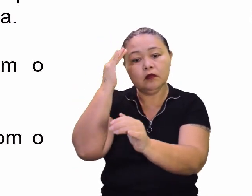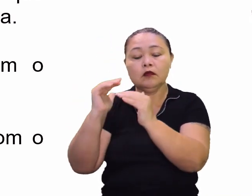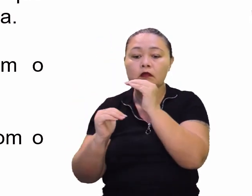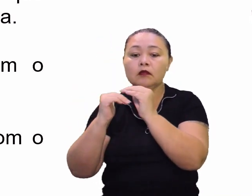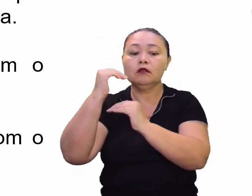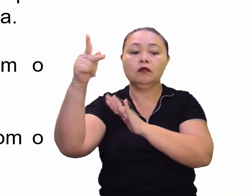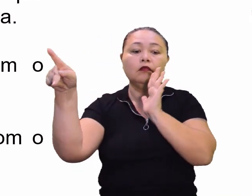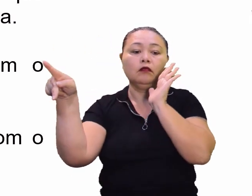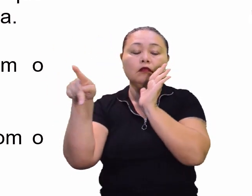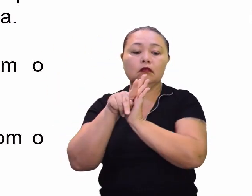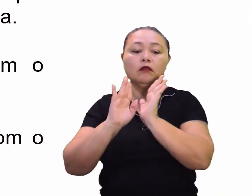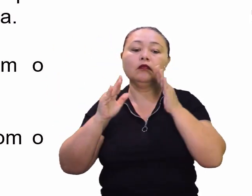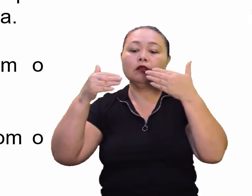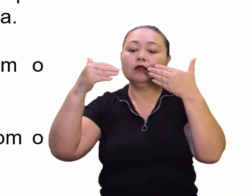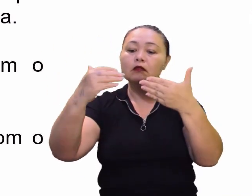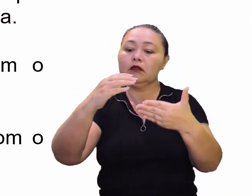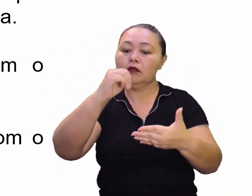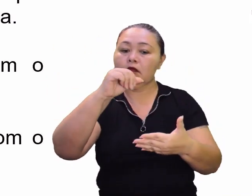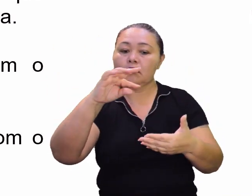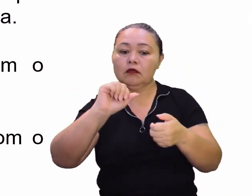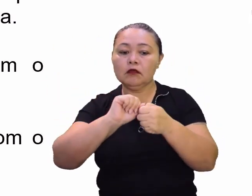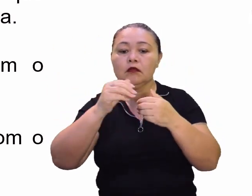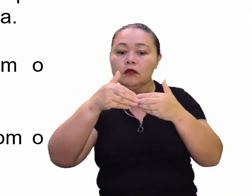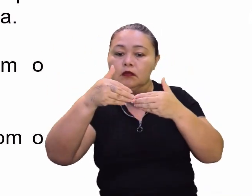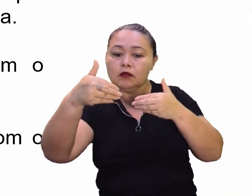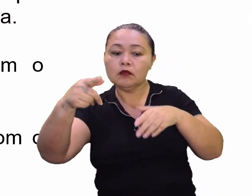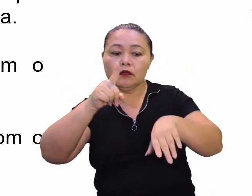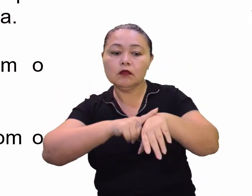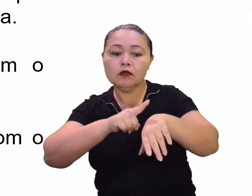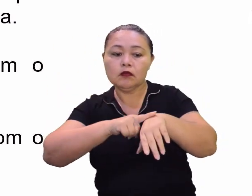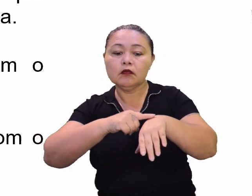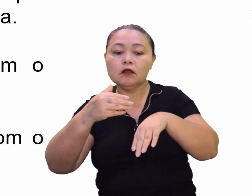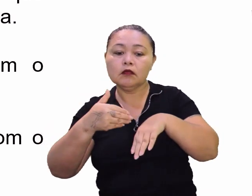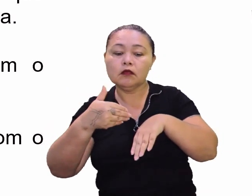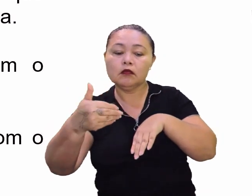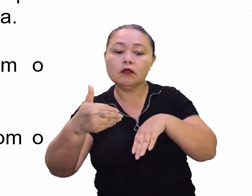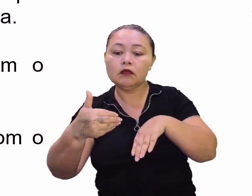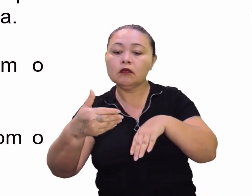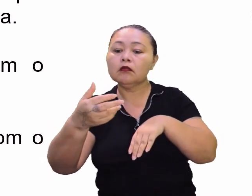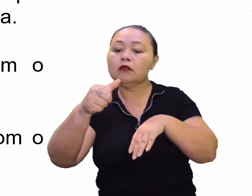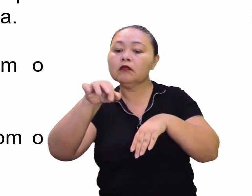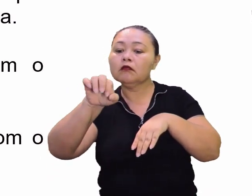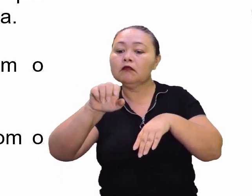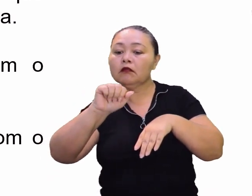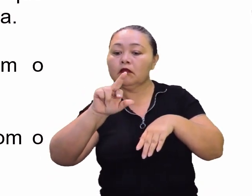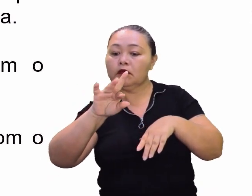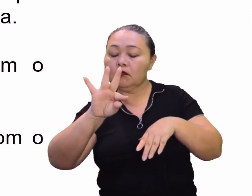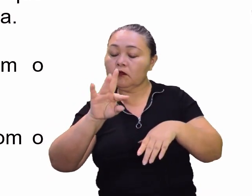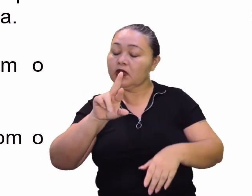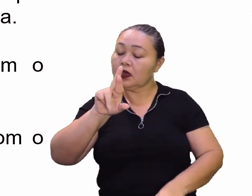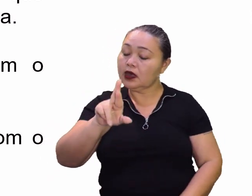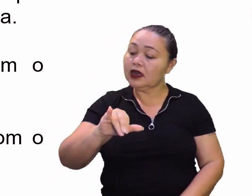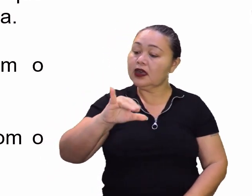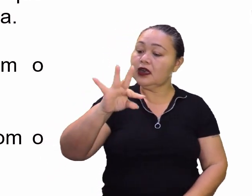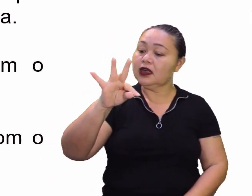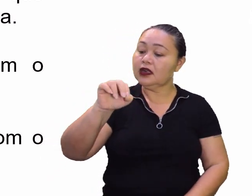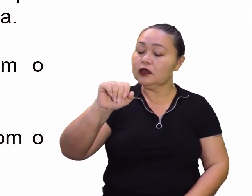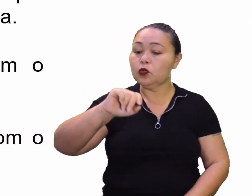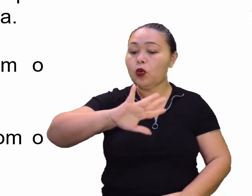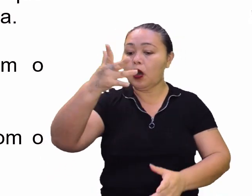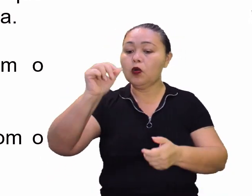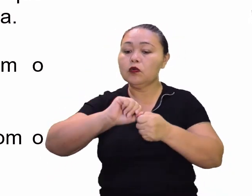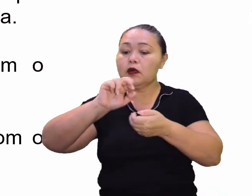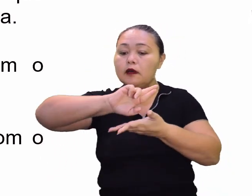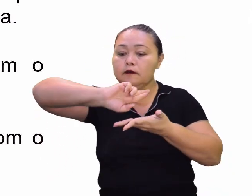indivíduos passavam a pertencer a determinada casta a partir do momento em que era iniciada em rituais de purificação